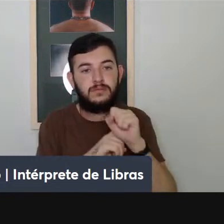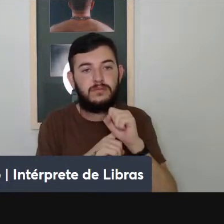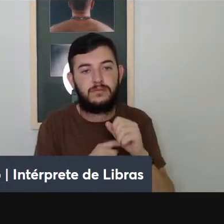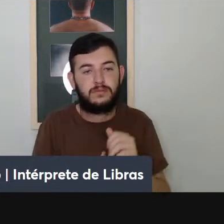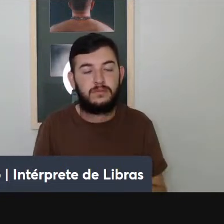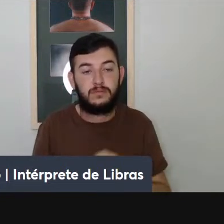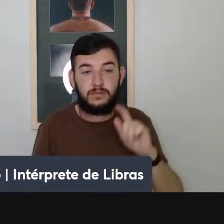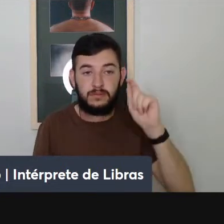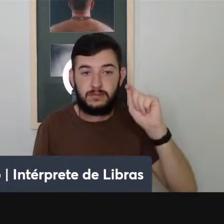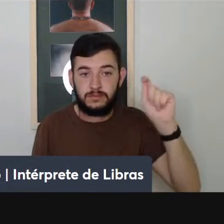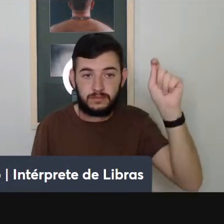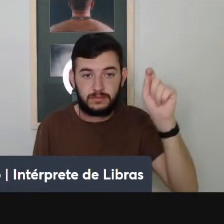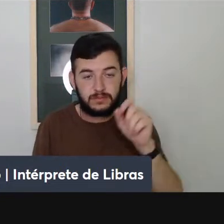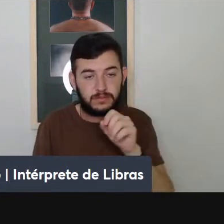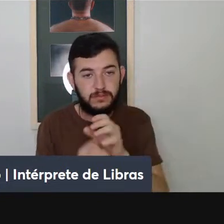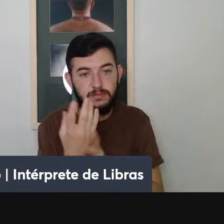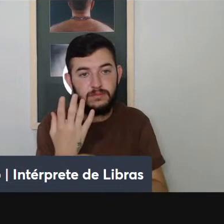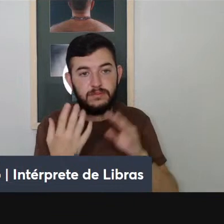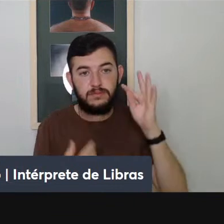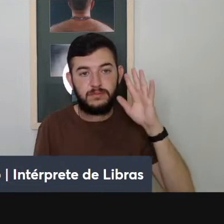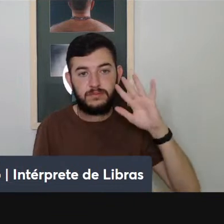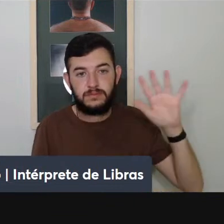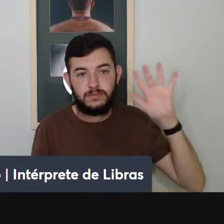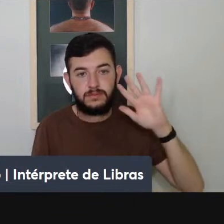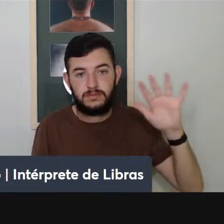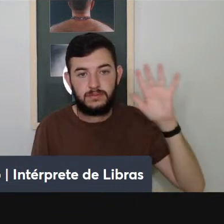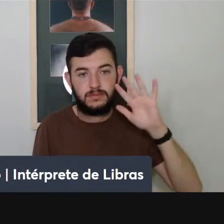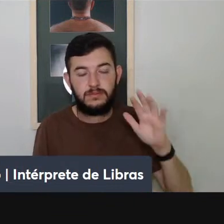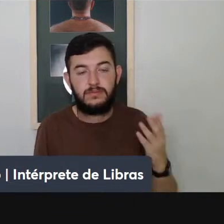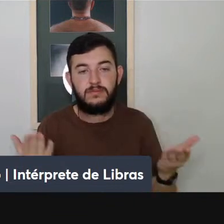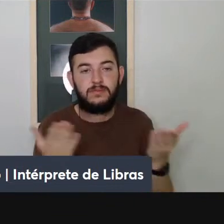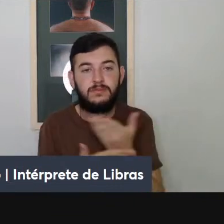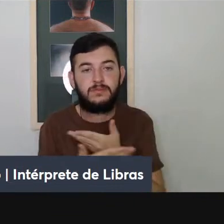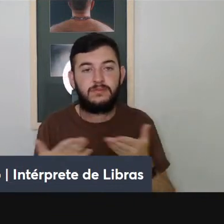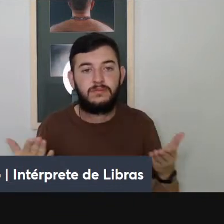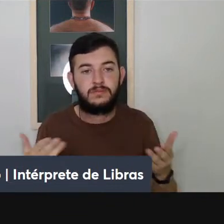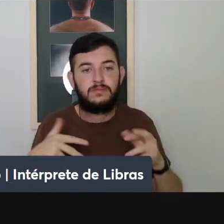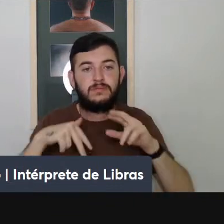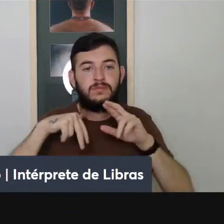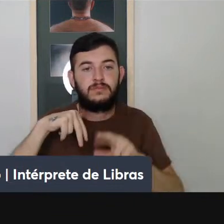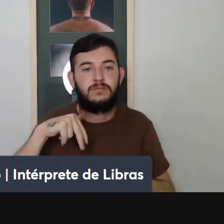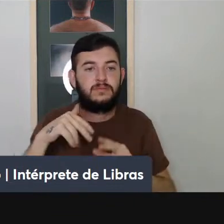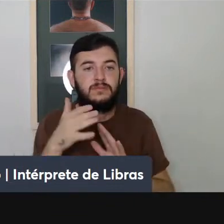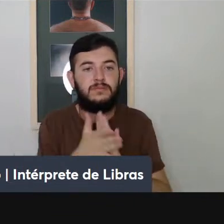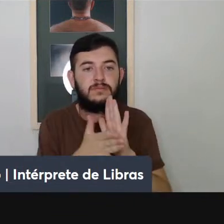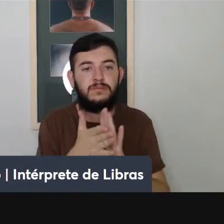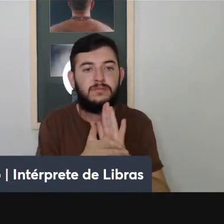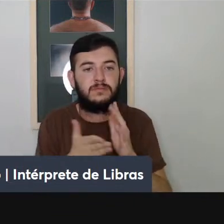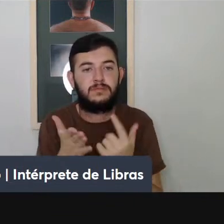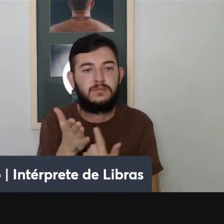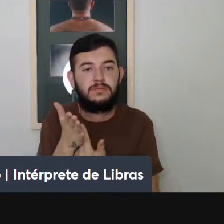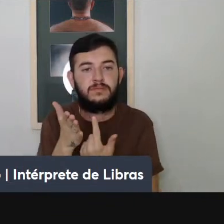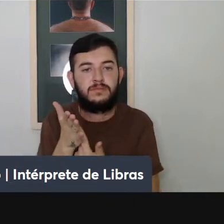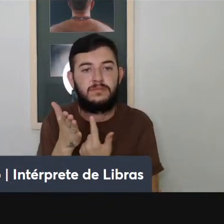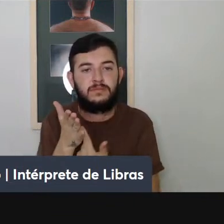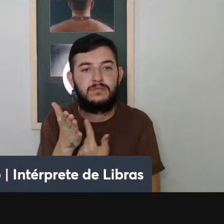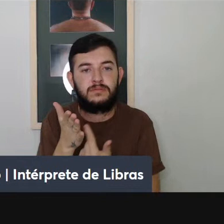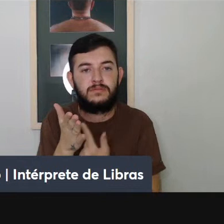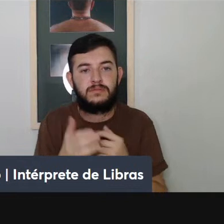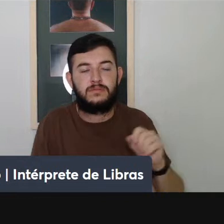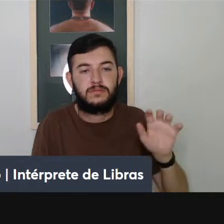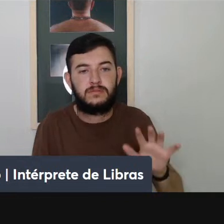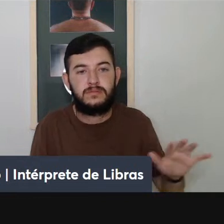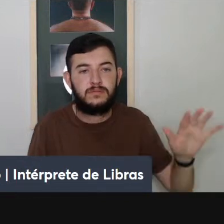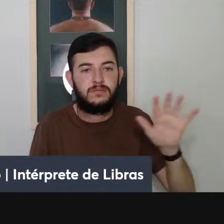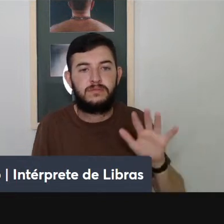Raunin desenvolveu também uma teoria das relações de gênero, publicando também livros nesse campo, né? Gender